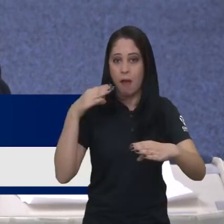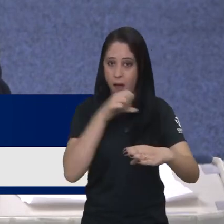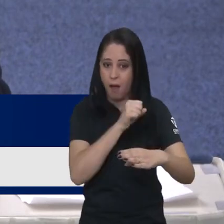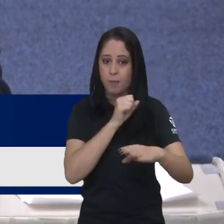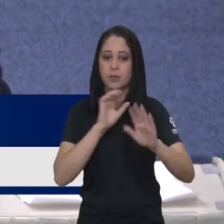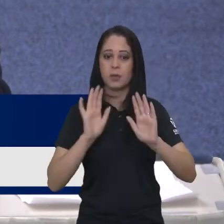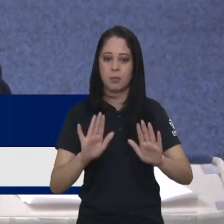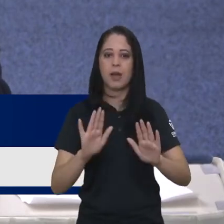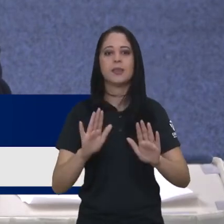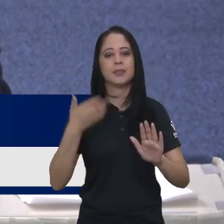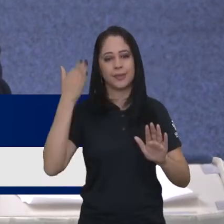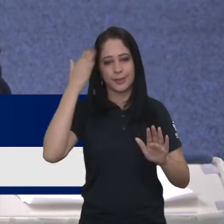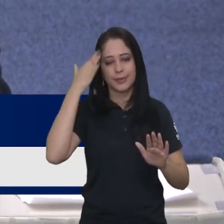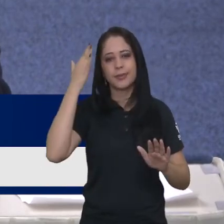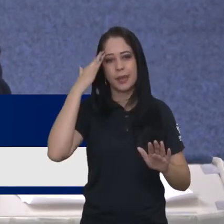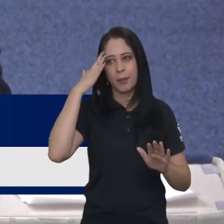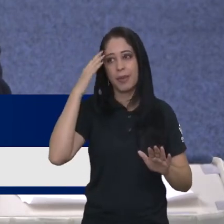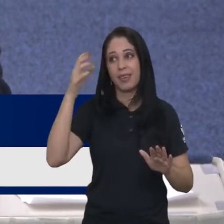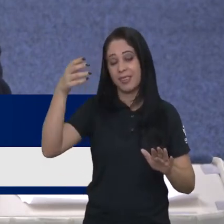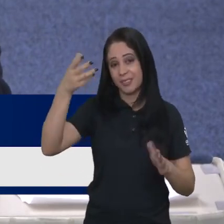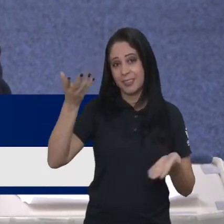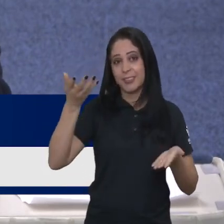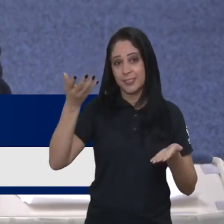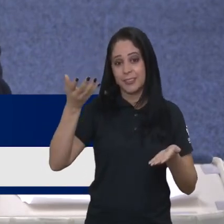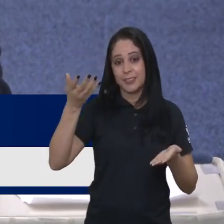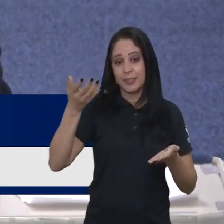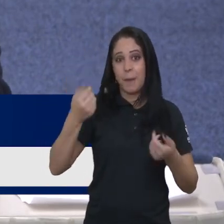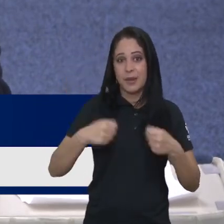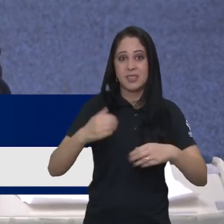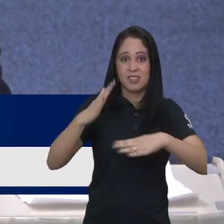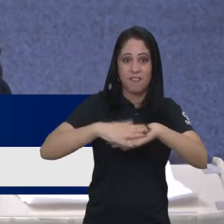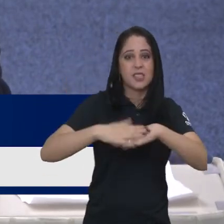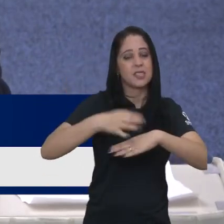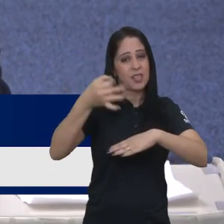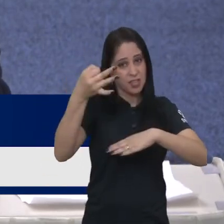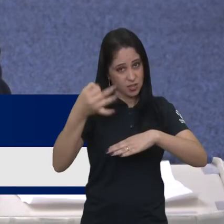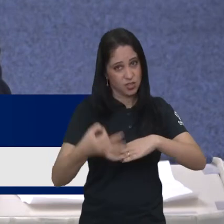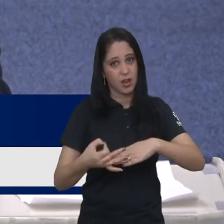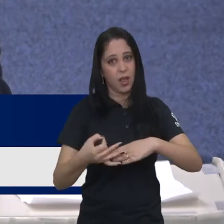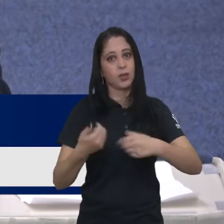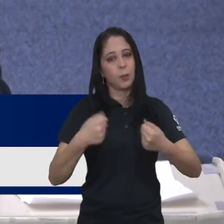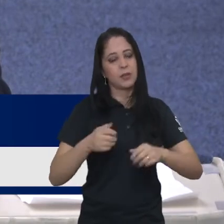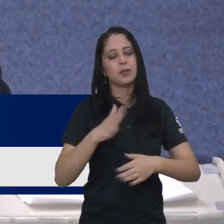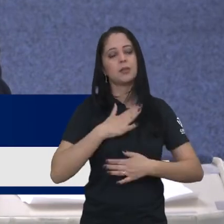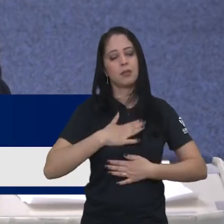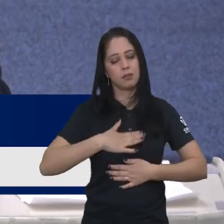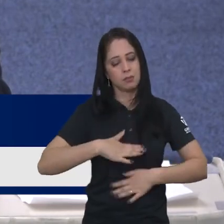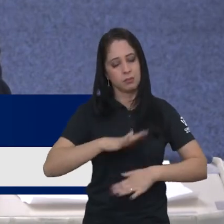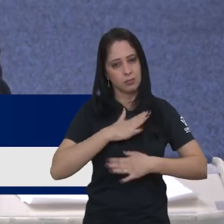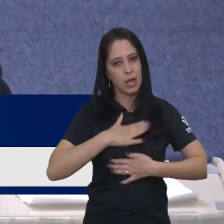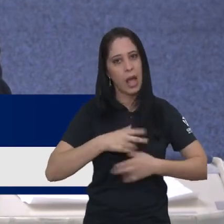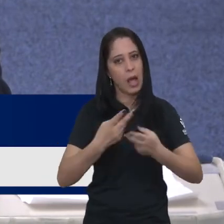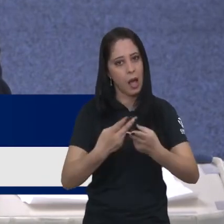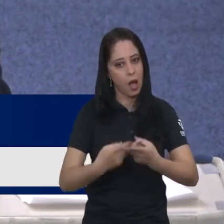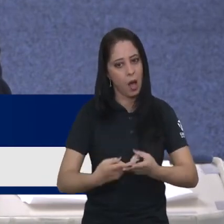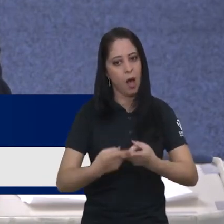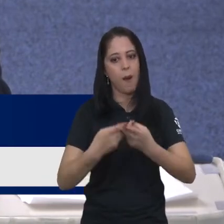rápido possível, mas a gente sabe que muitas vezes o poder público para que a gente faça a coisa bem feita a gente precisa fazer com